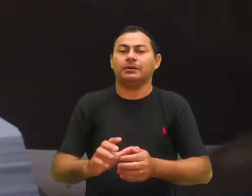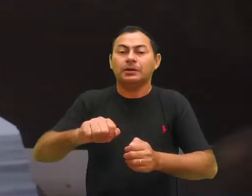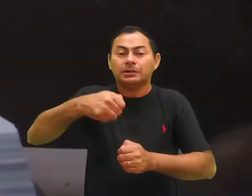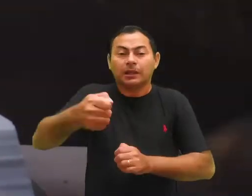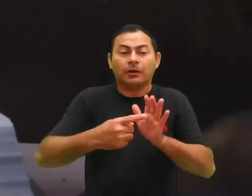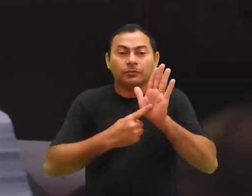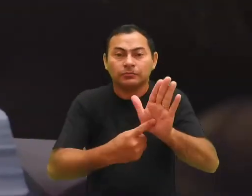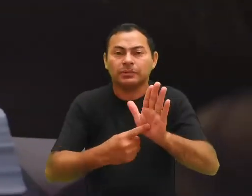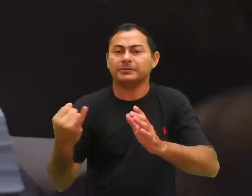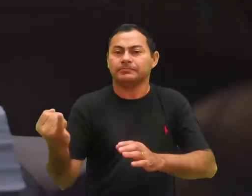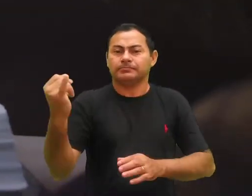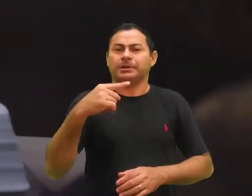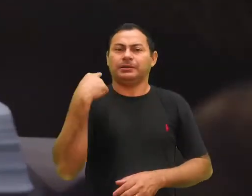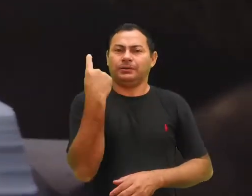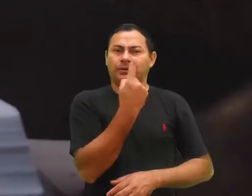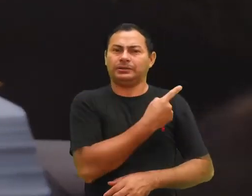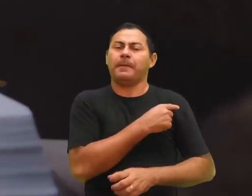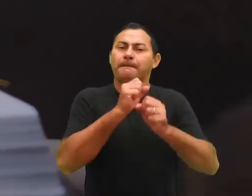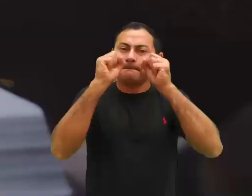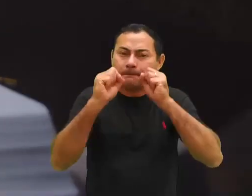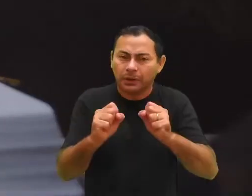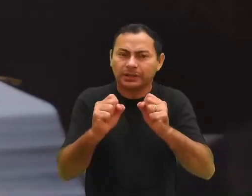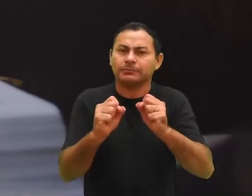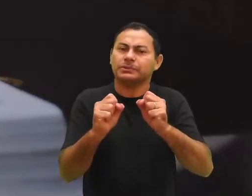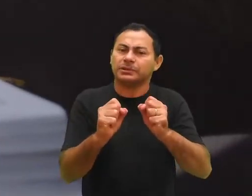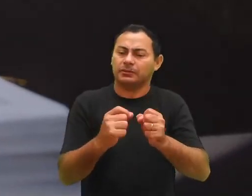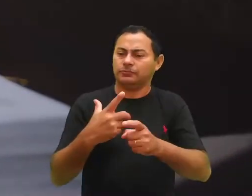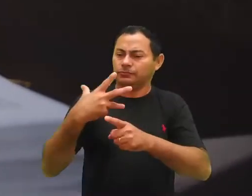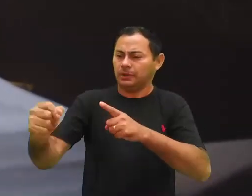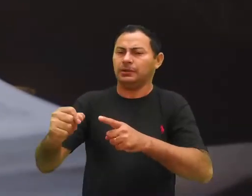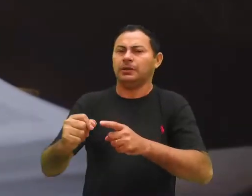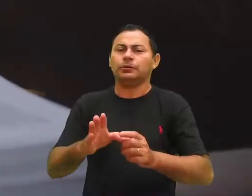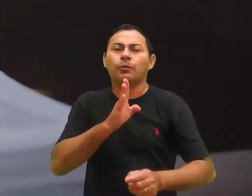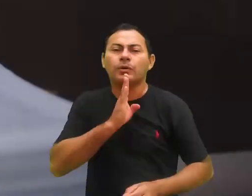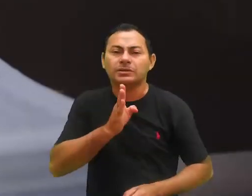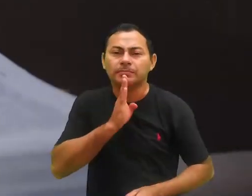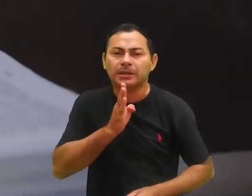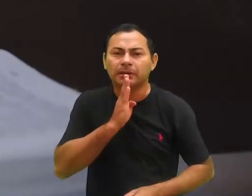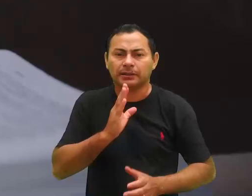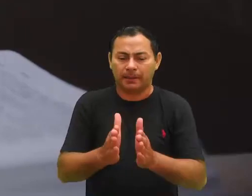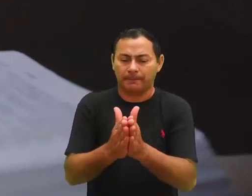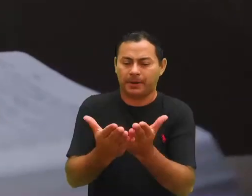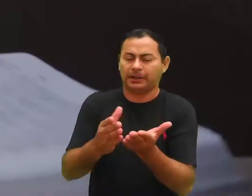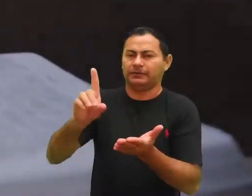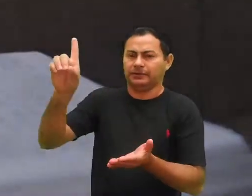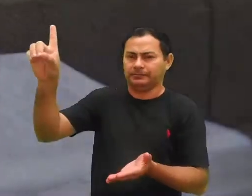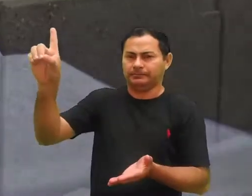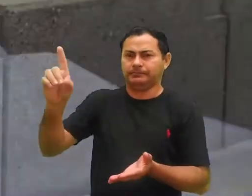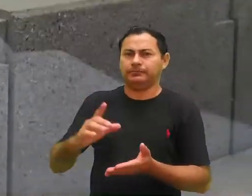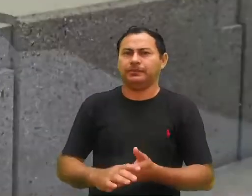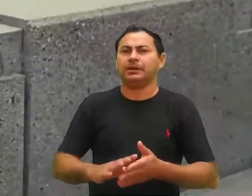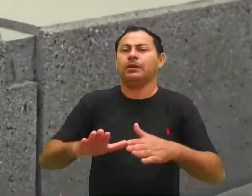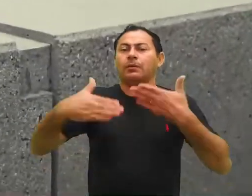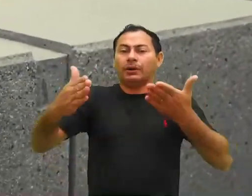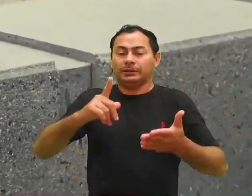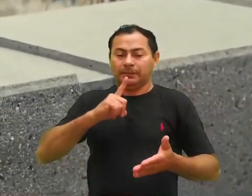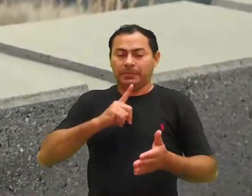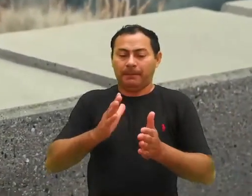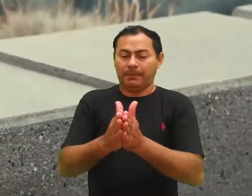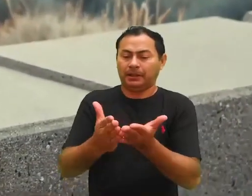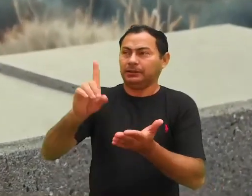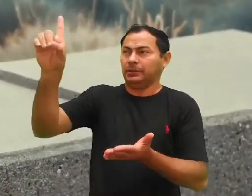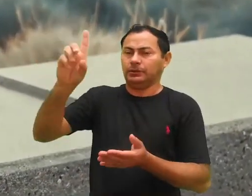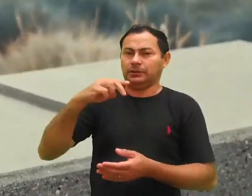venceu. Esse é um sinal muito importante para nós. Podemos ser vencedores através do conhecimento da palavra.